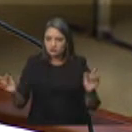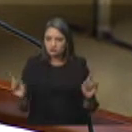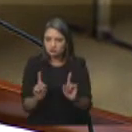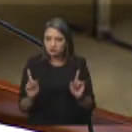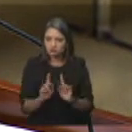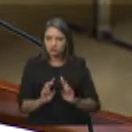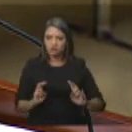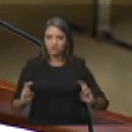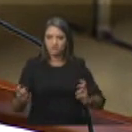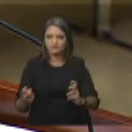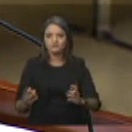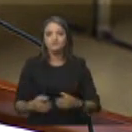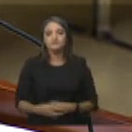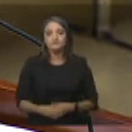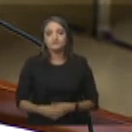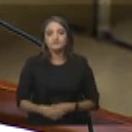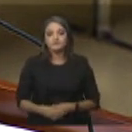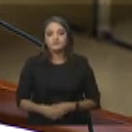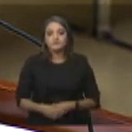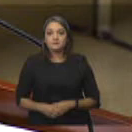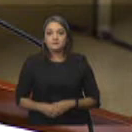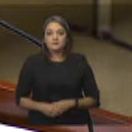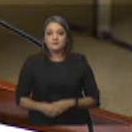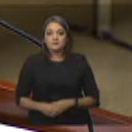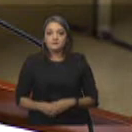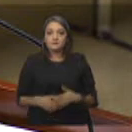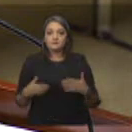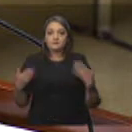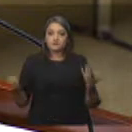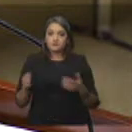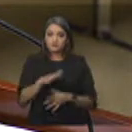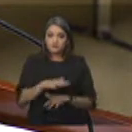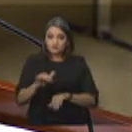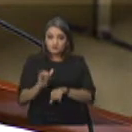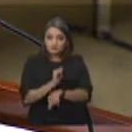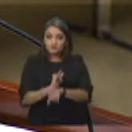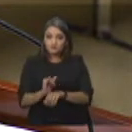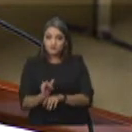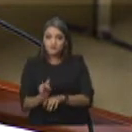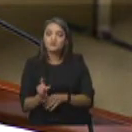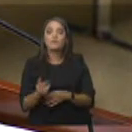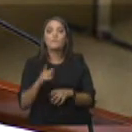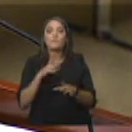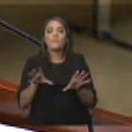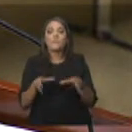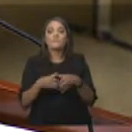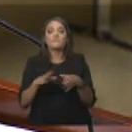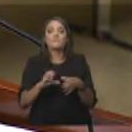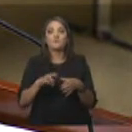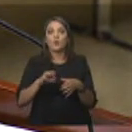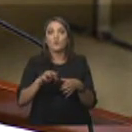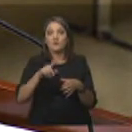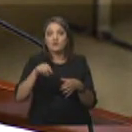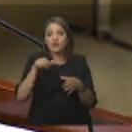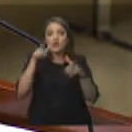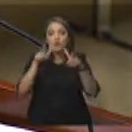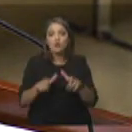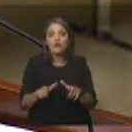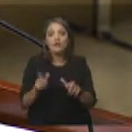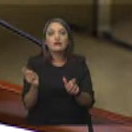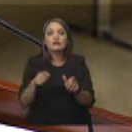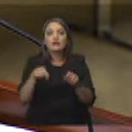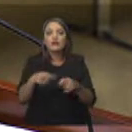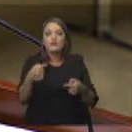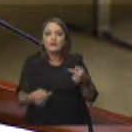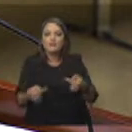dados. Na condição de órgão estratégico de governança, o comitê representa, portanto, um espaço de discussão para